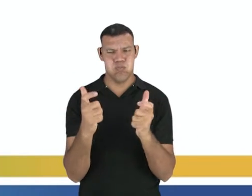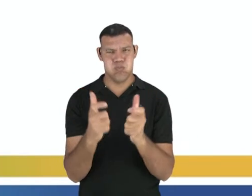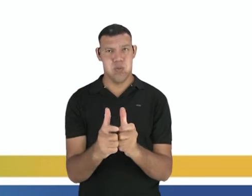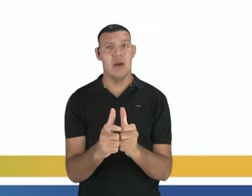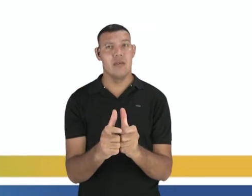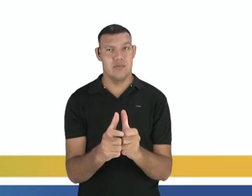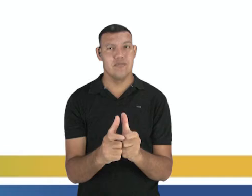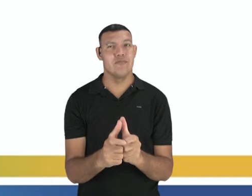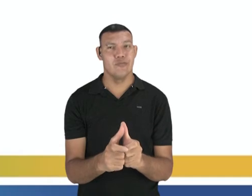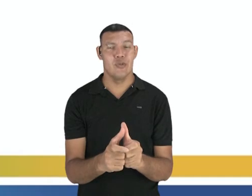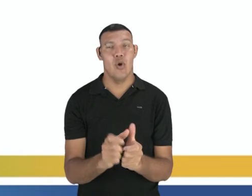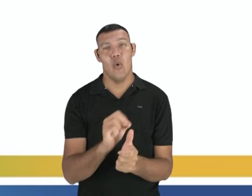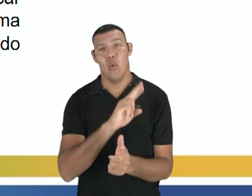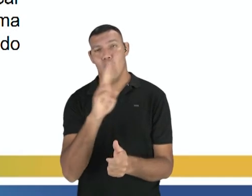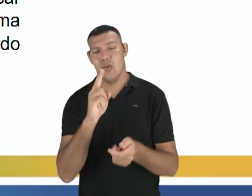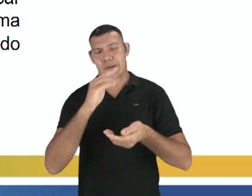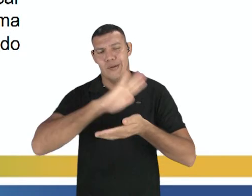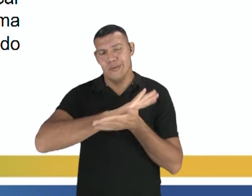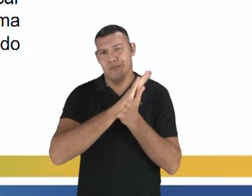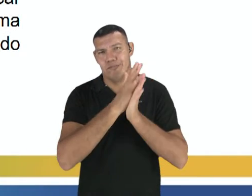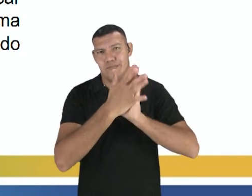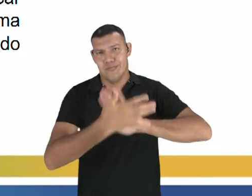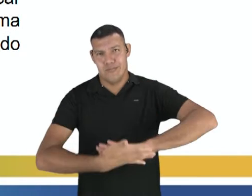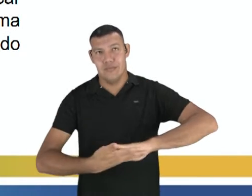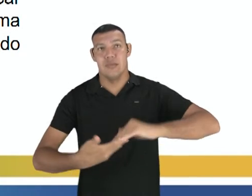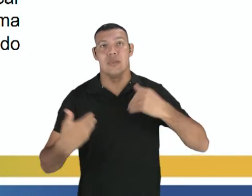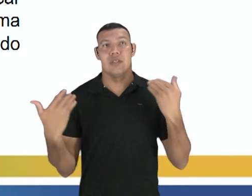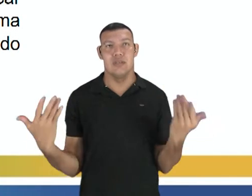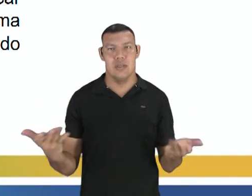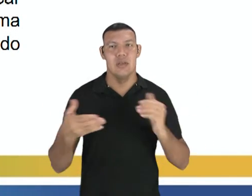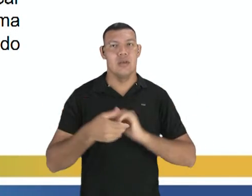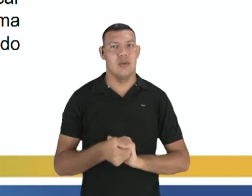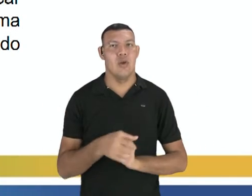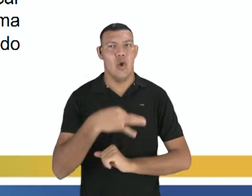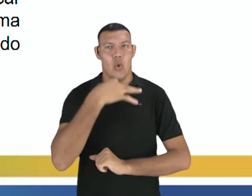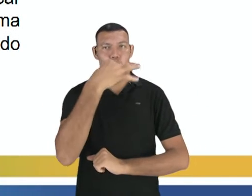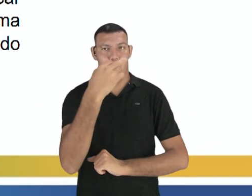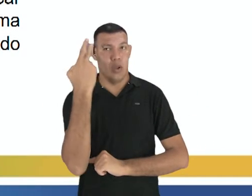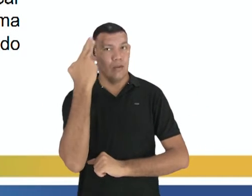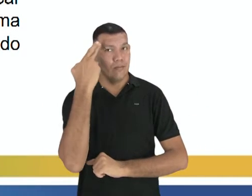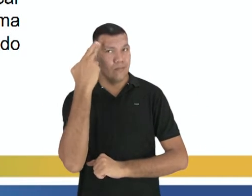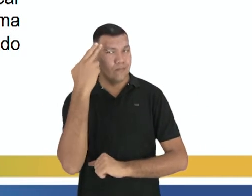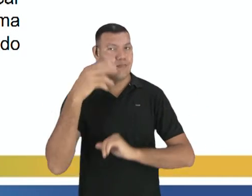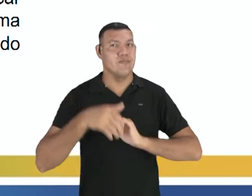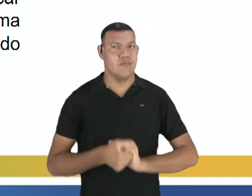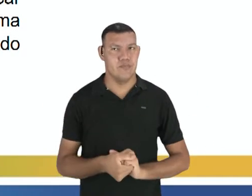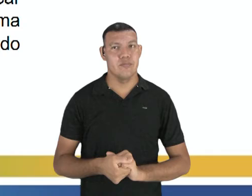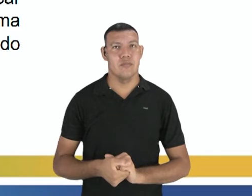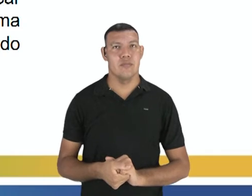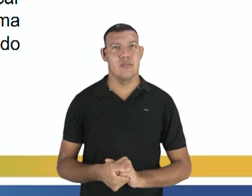quantidade ou serão extintos. Bom, e aí nós temos o famoso senso comum.